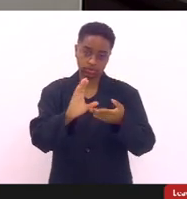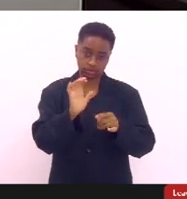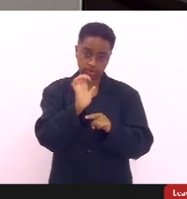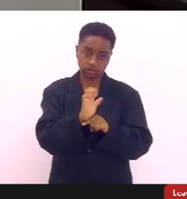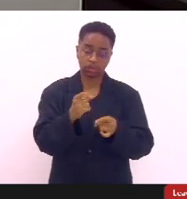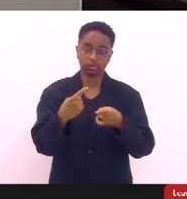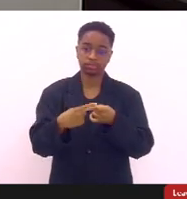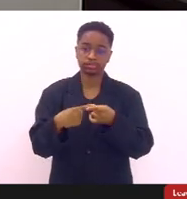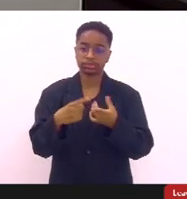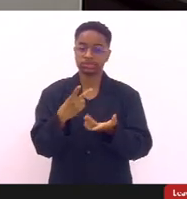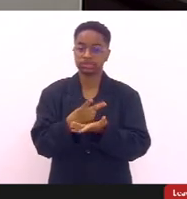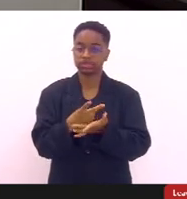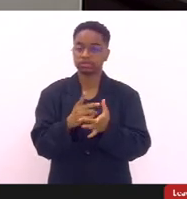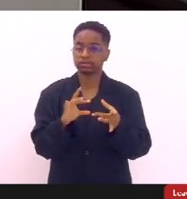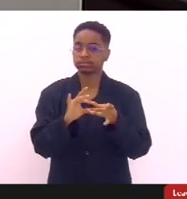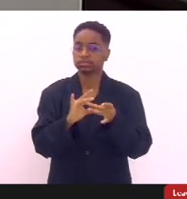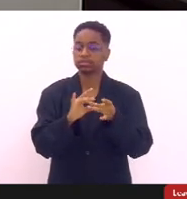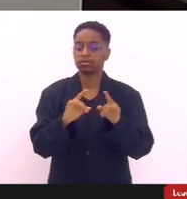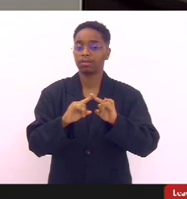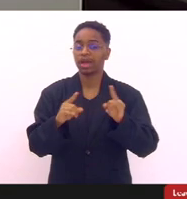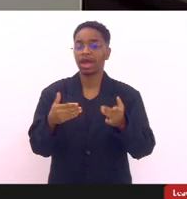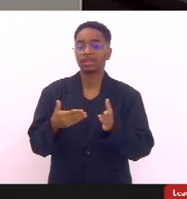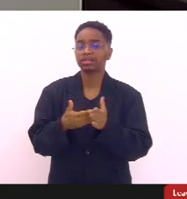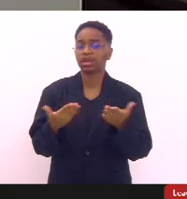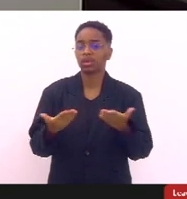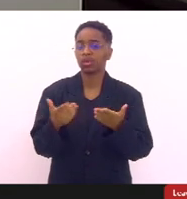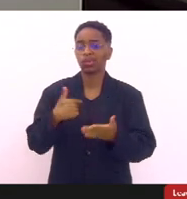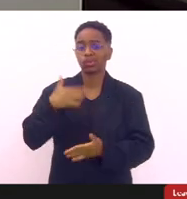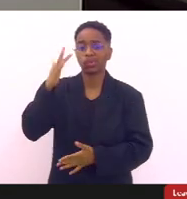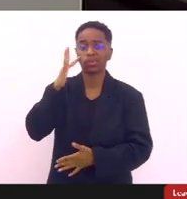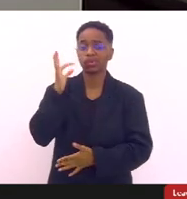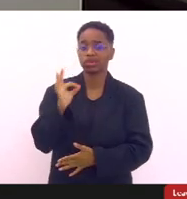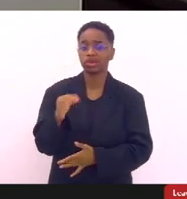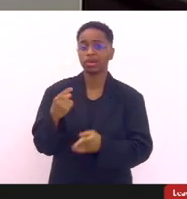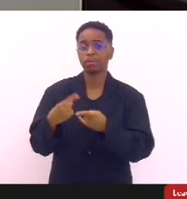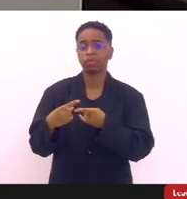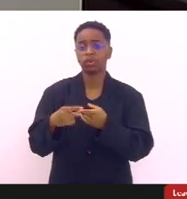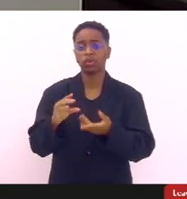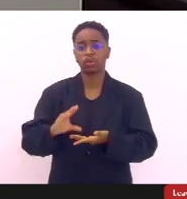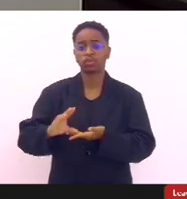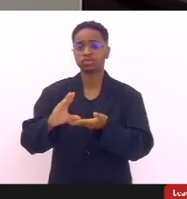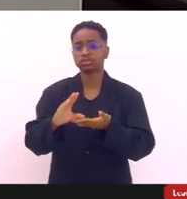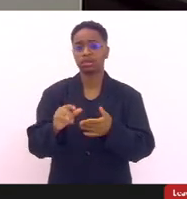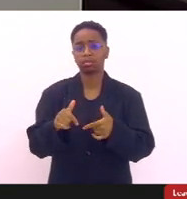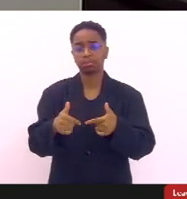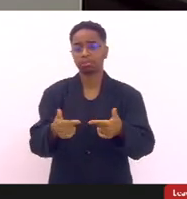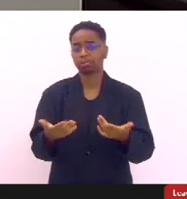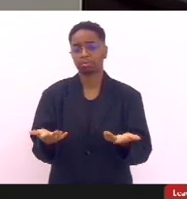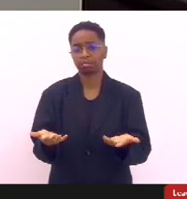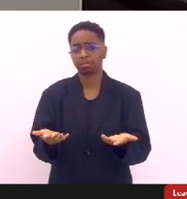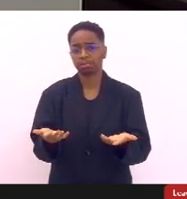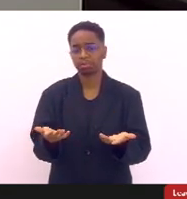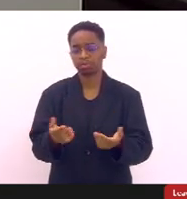está conosco, porque até agora não consegui entender o porquê do conselho ter feito essa intervenção. Tá? Então, eu vou passar para o